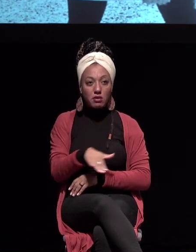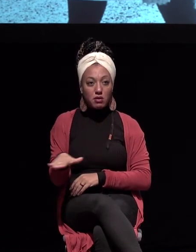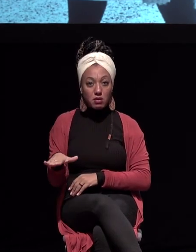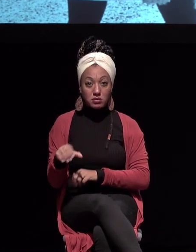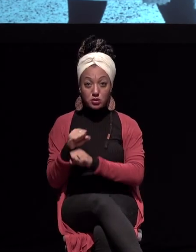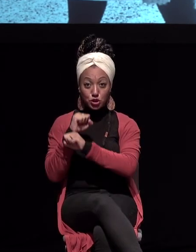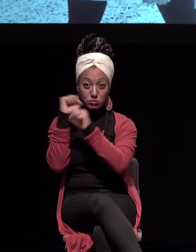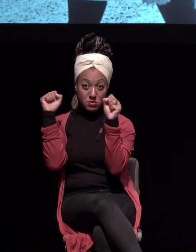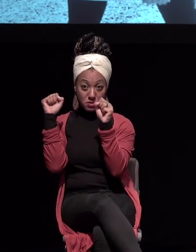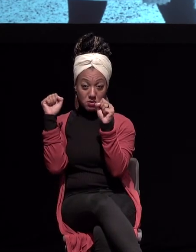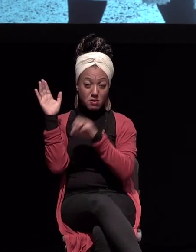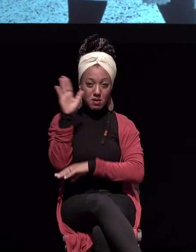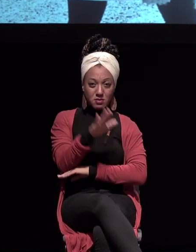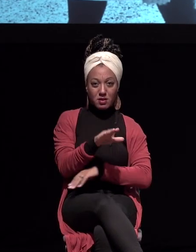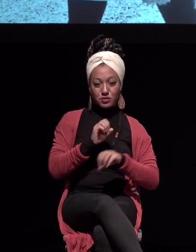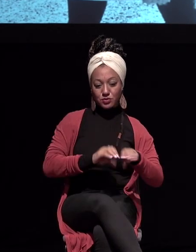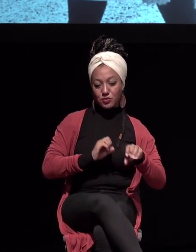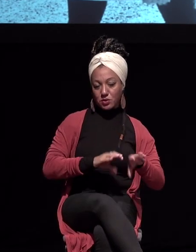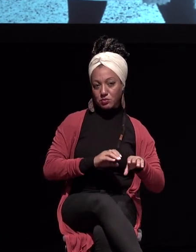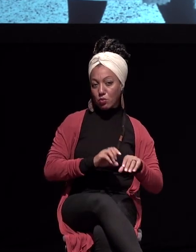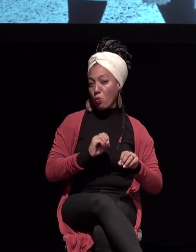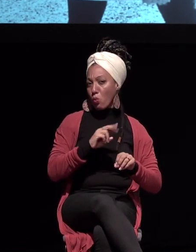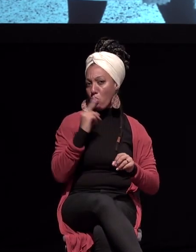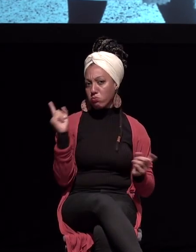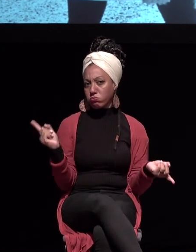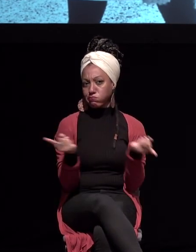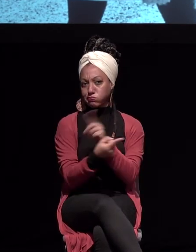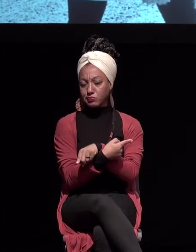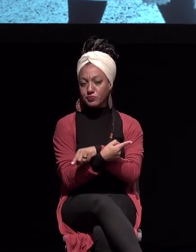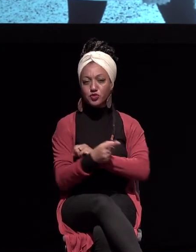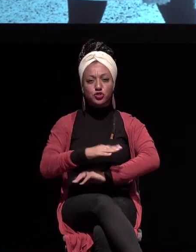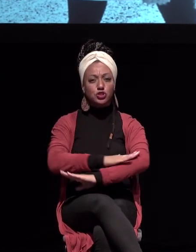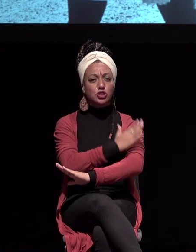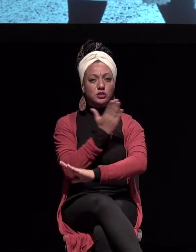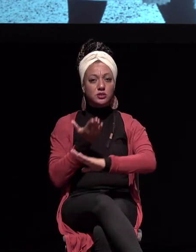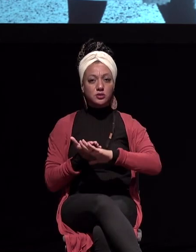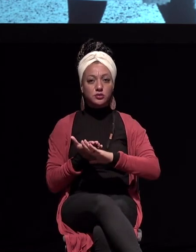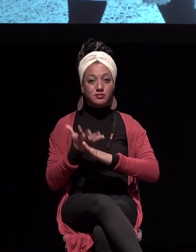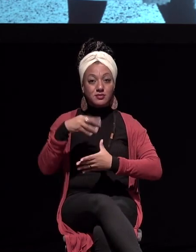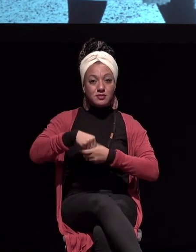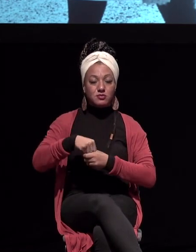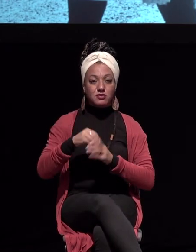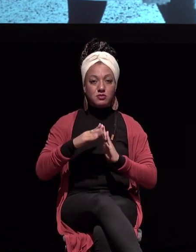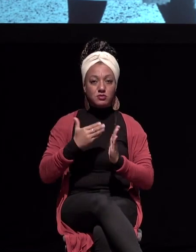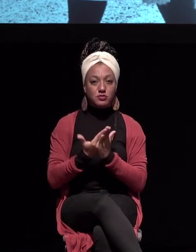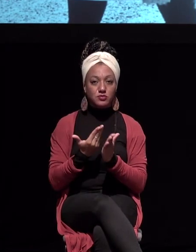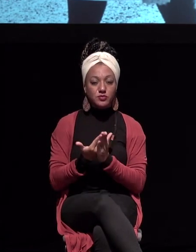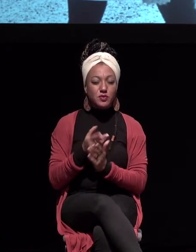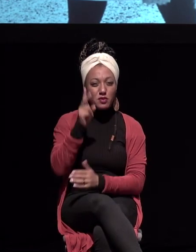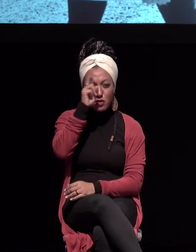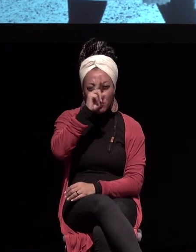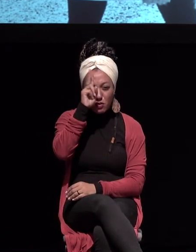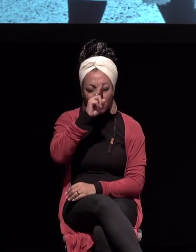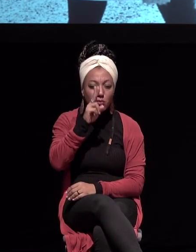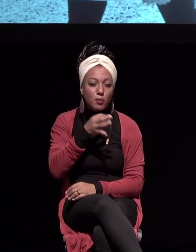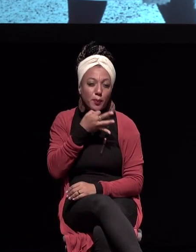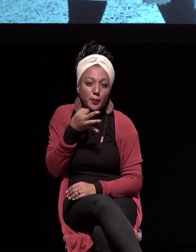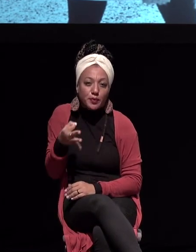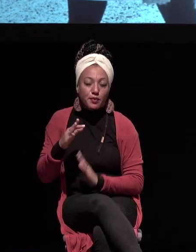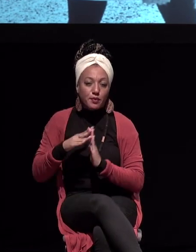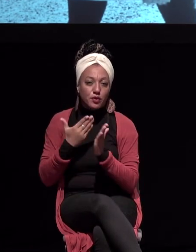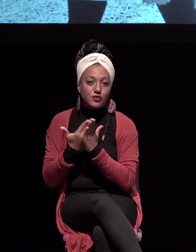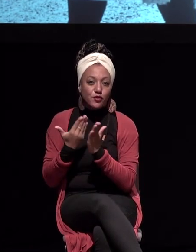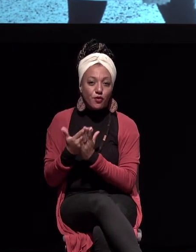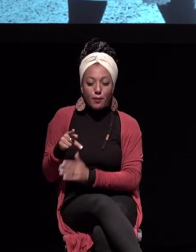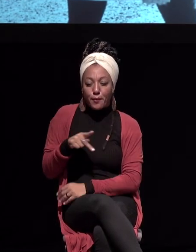ficavam com os educadores à tarde ou vice-versa. E eu lembro que existia uma fala na escola dos